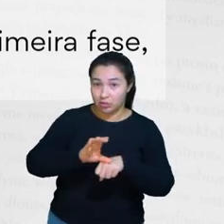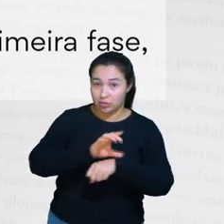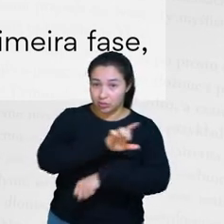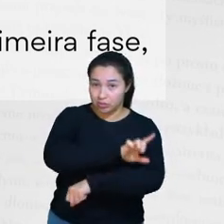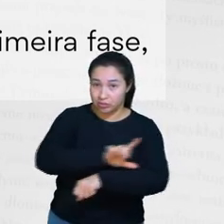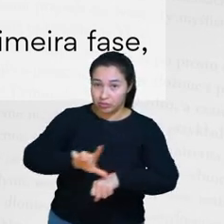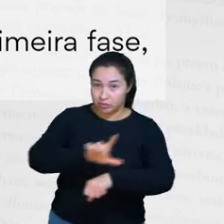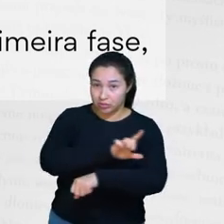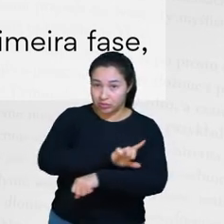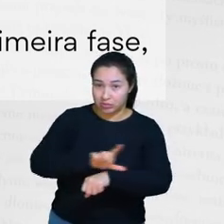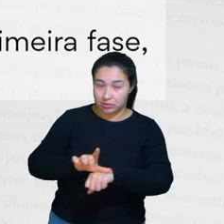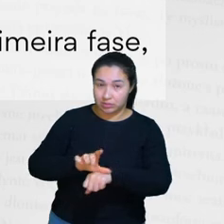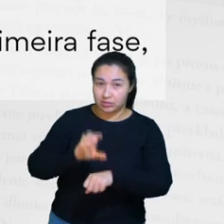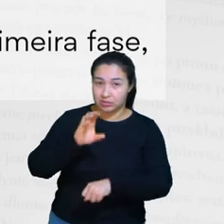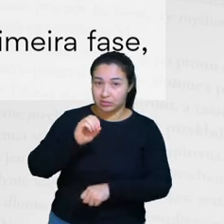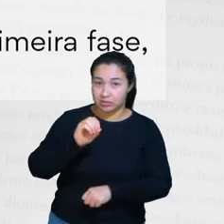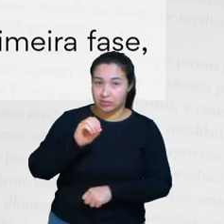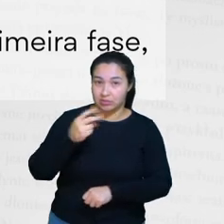a